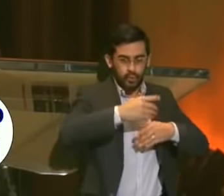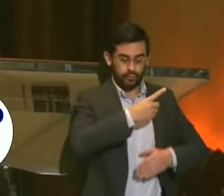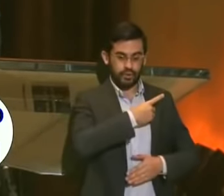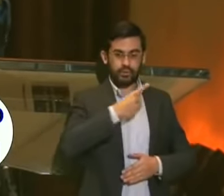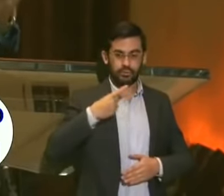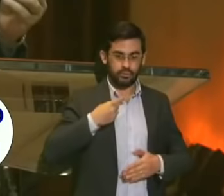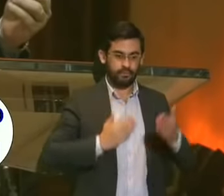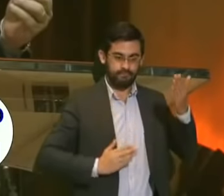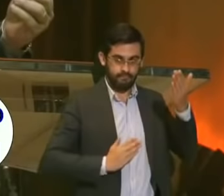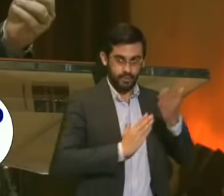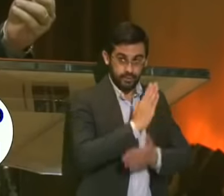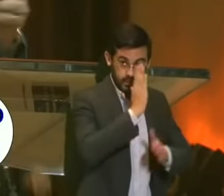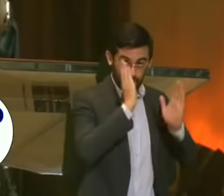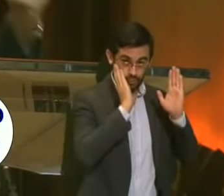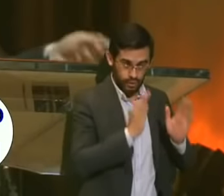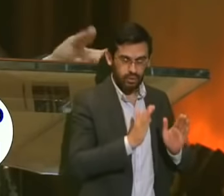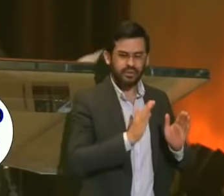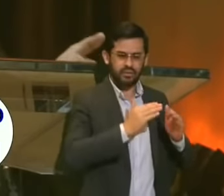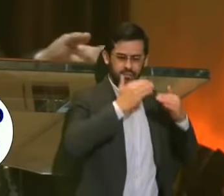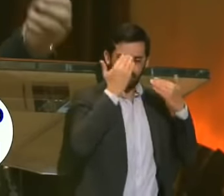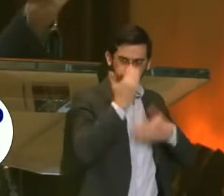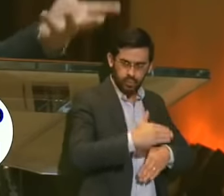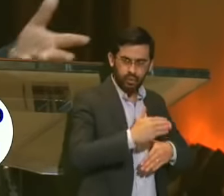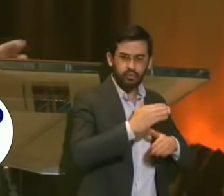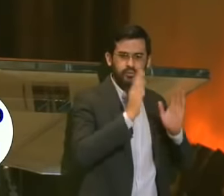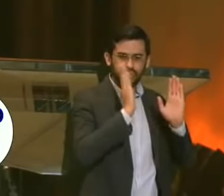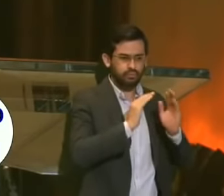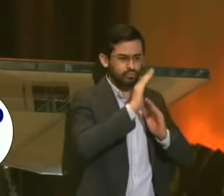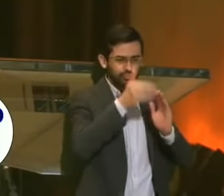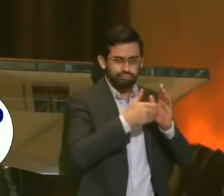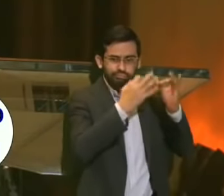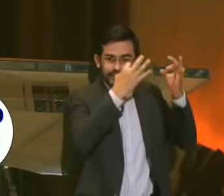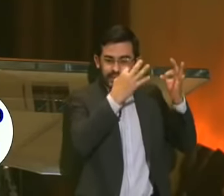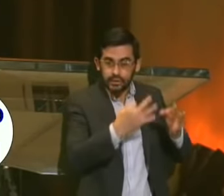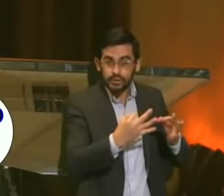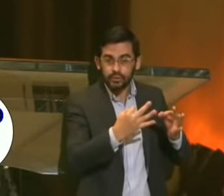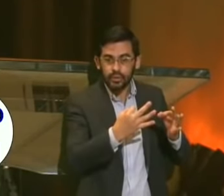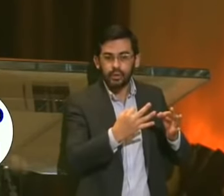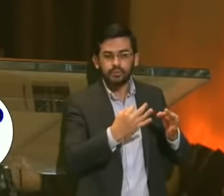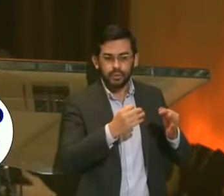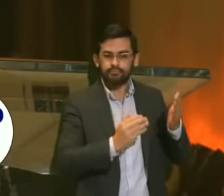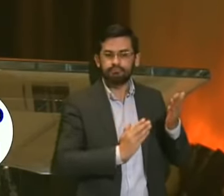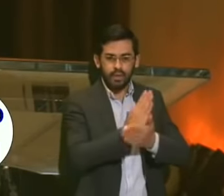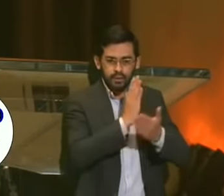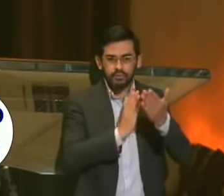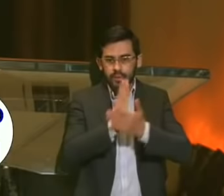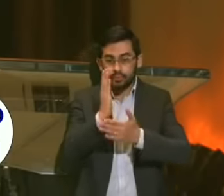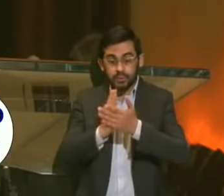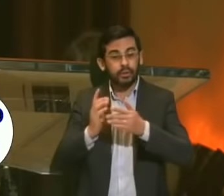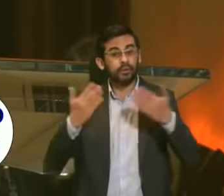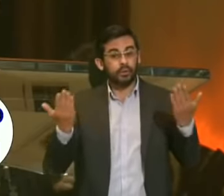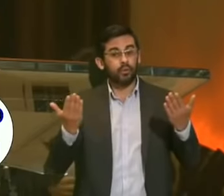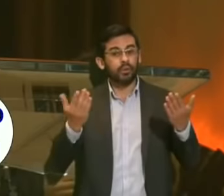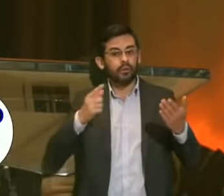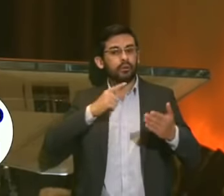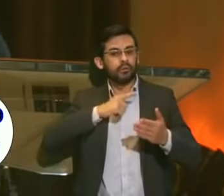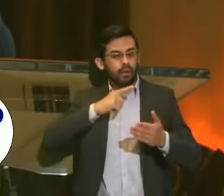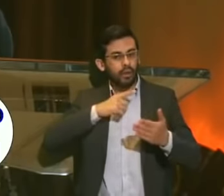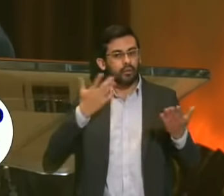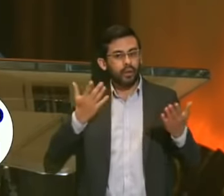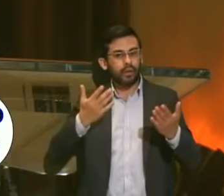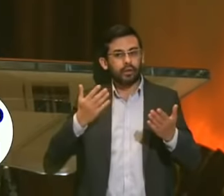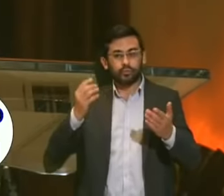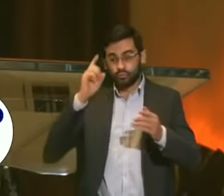que já passaram pelo exame oral do concílio e foram aprovados, eles vão receber, se Deus